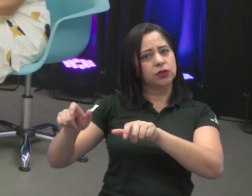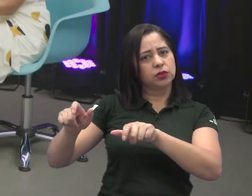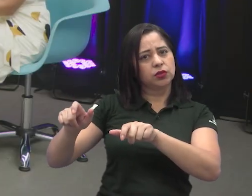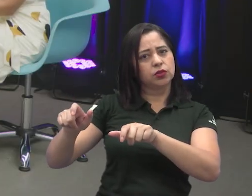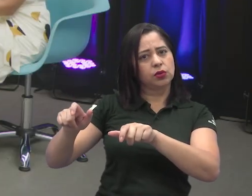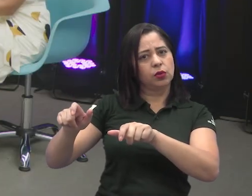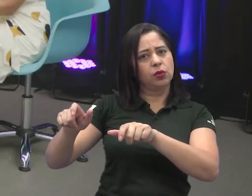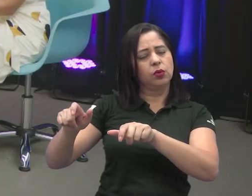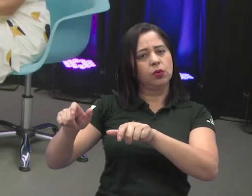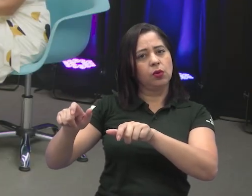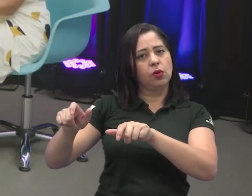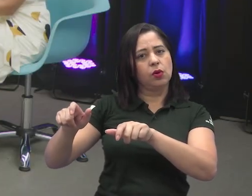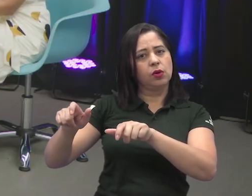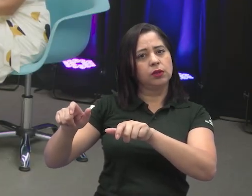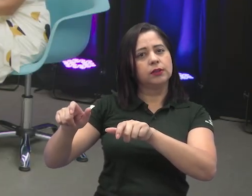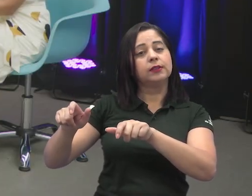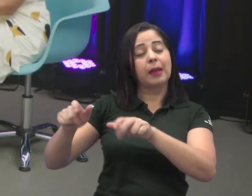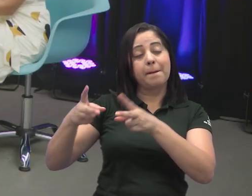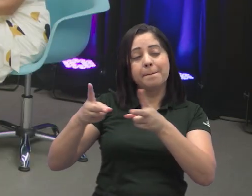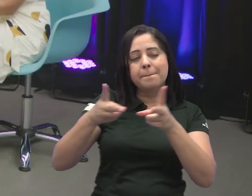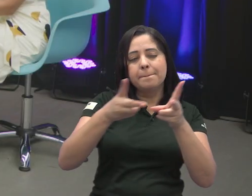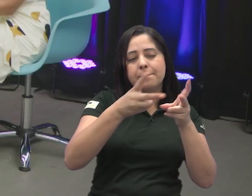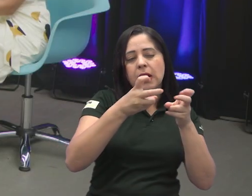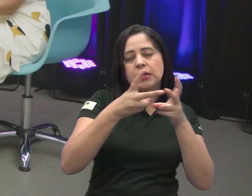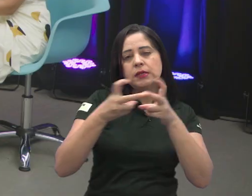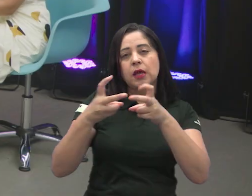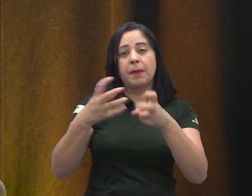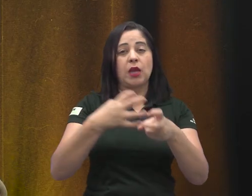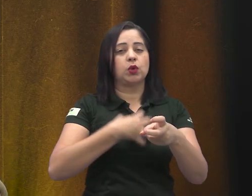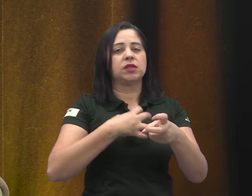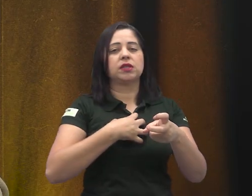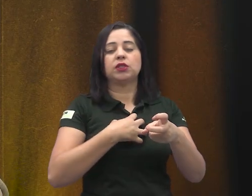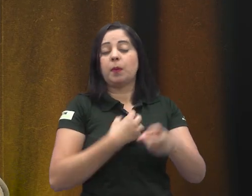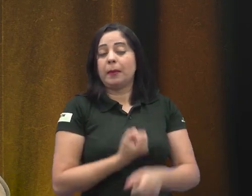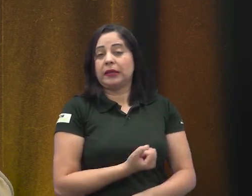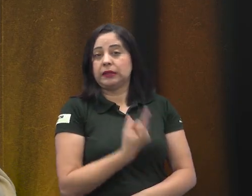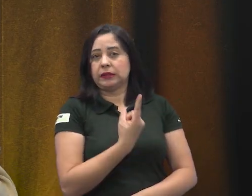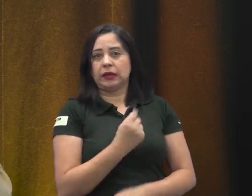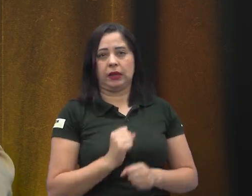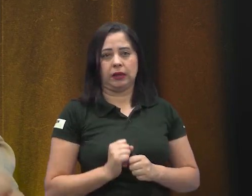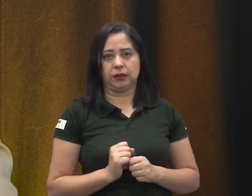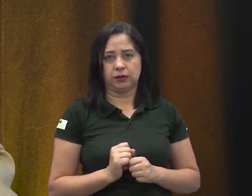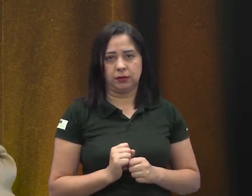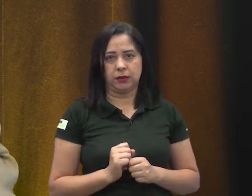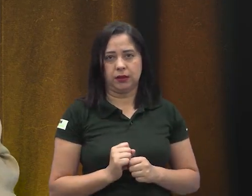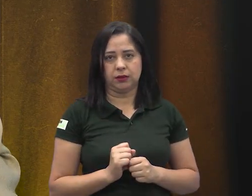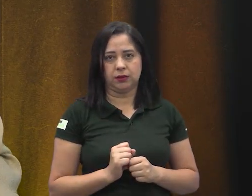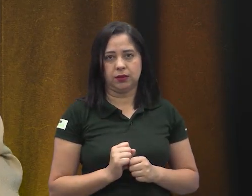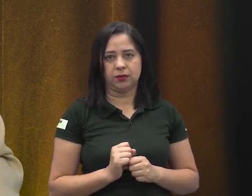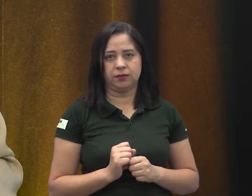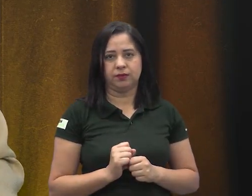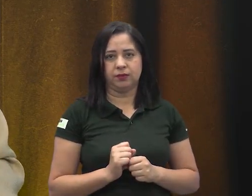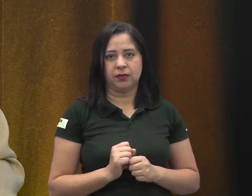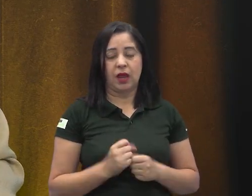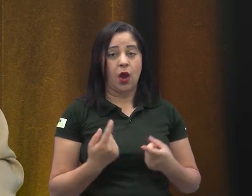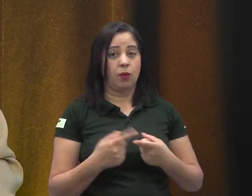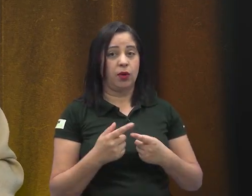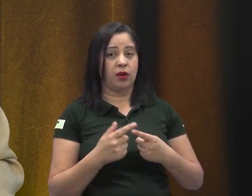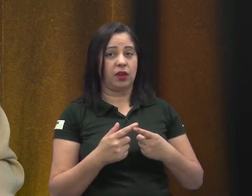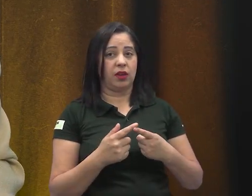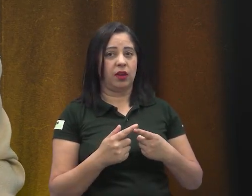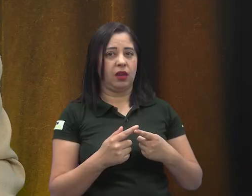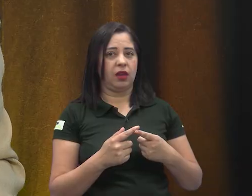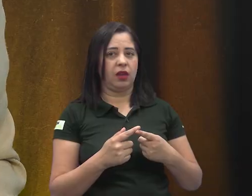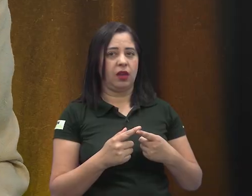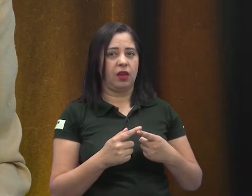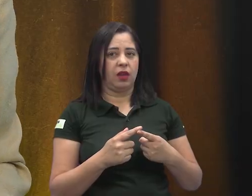ali a anormalidade das reações, né? Uma pessoa fala na cara ou ela não tem mais ponto